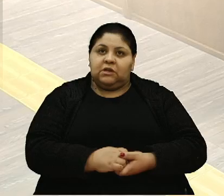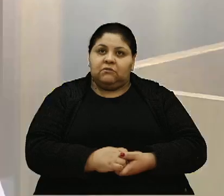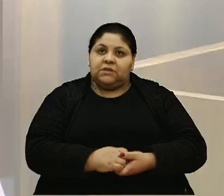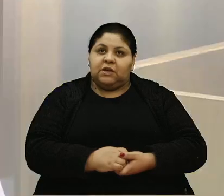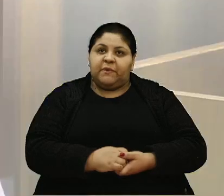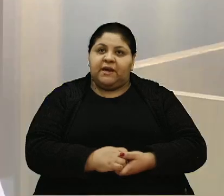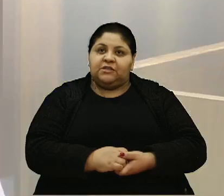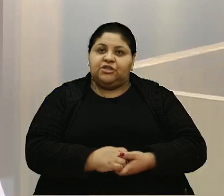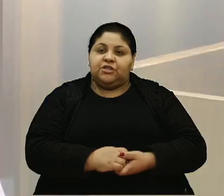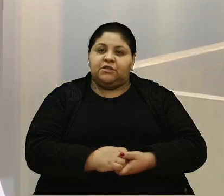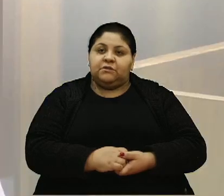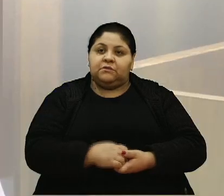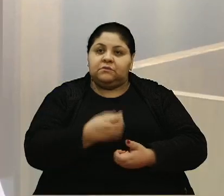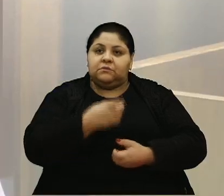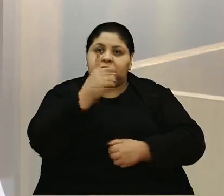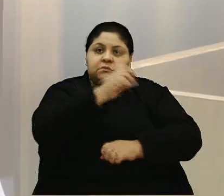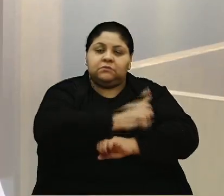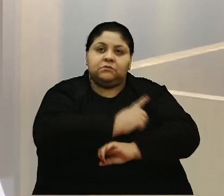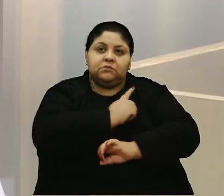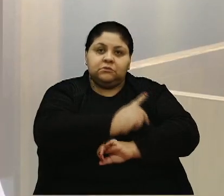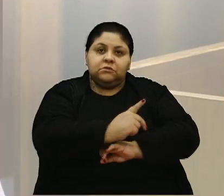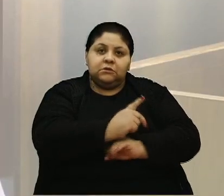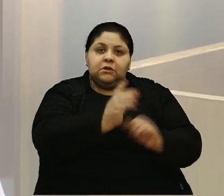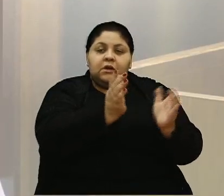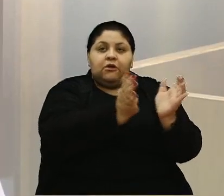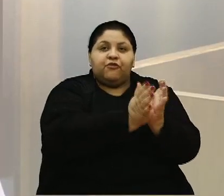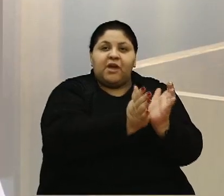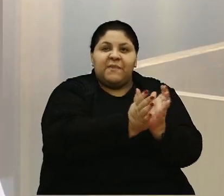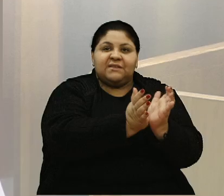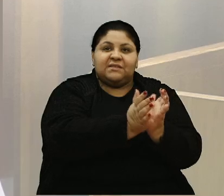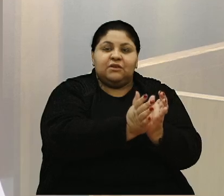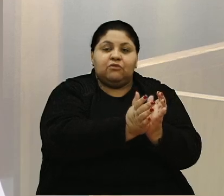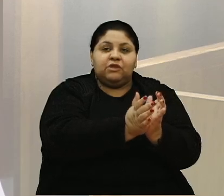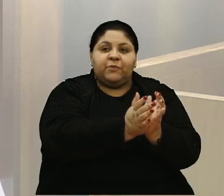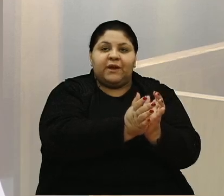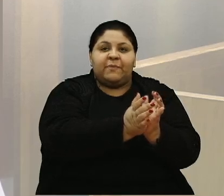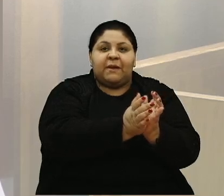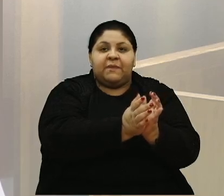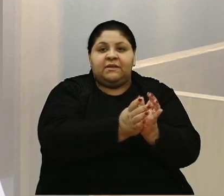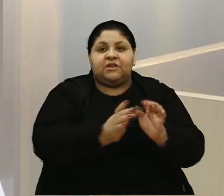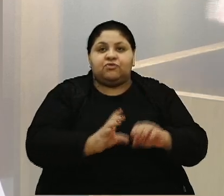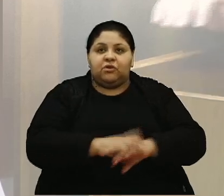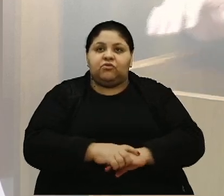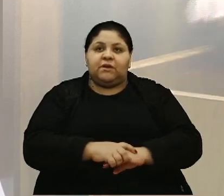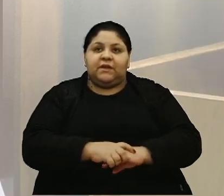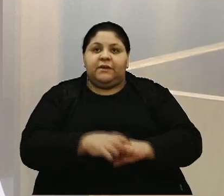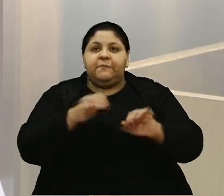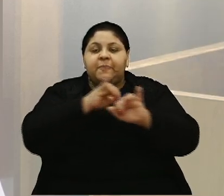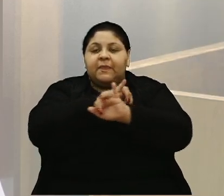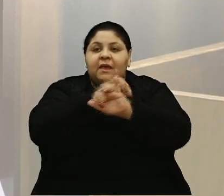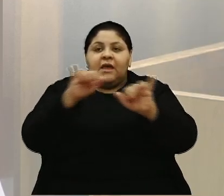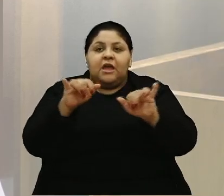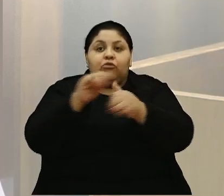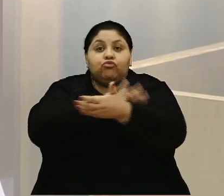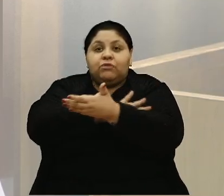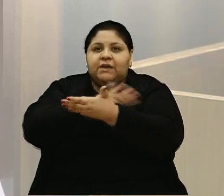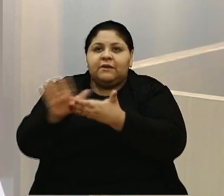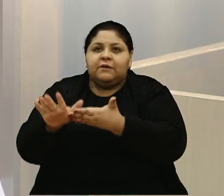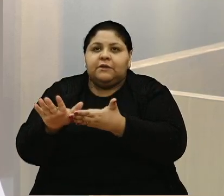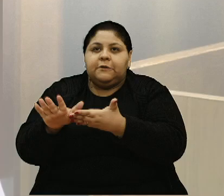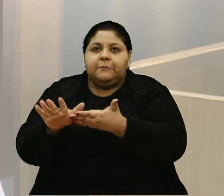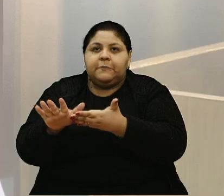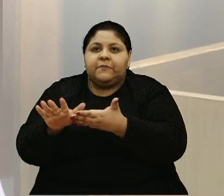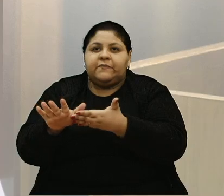Bom dia, senhor presidente. Bom dia, caros colegas. Se eu falar para os senhores e senhoras de acarajé, o que nos